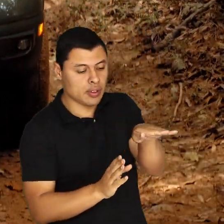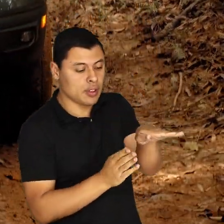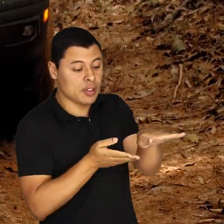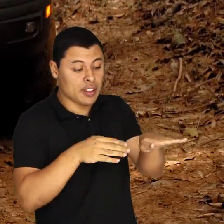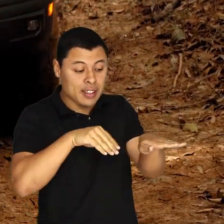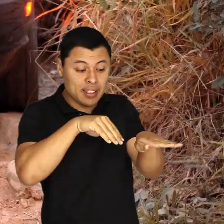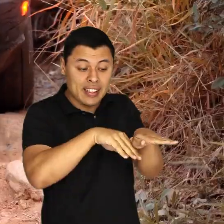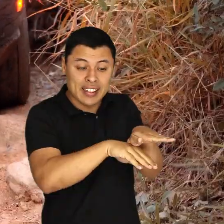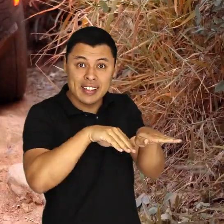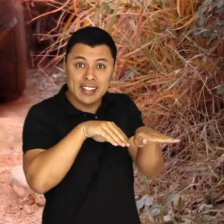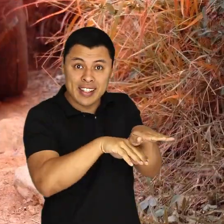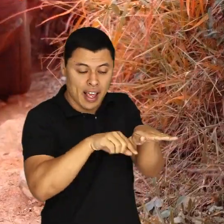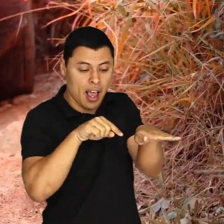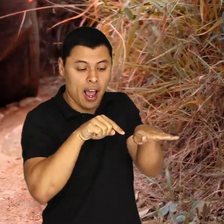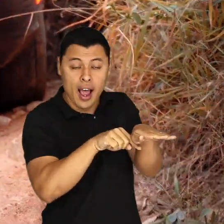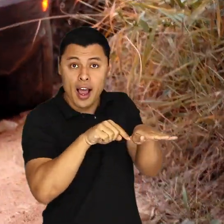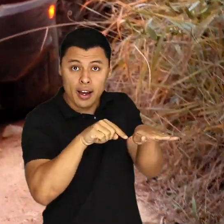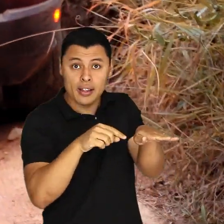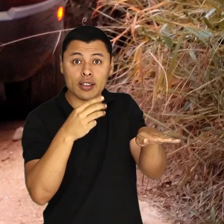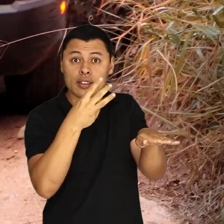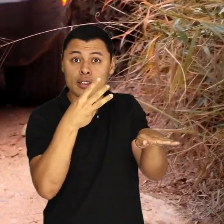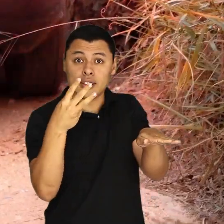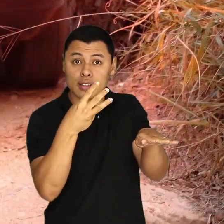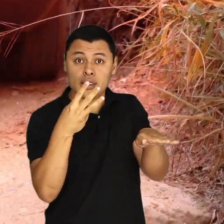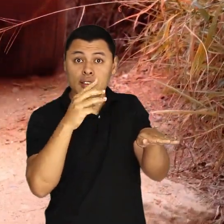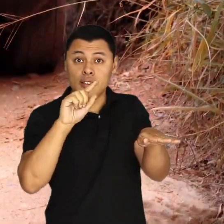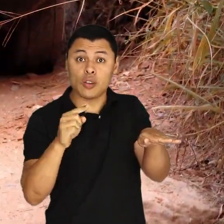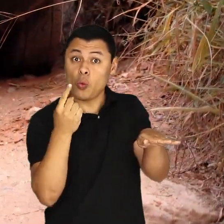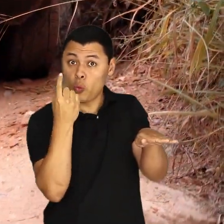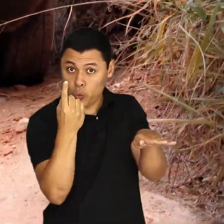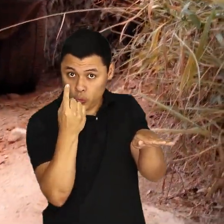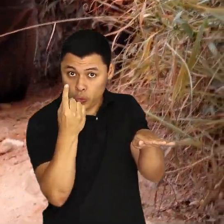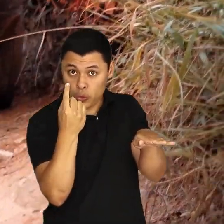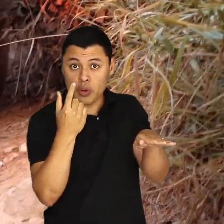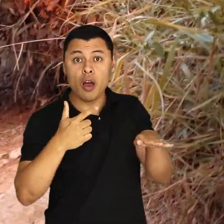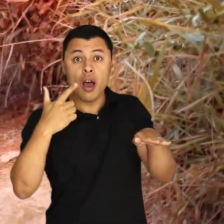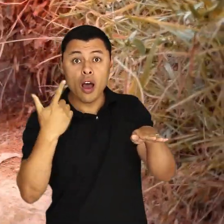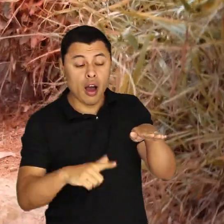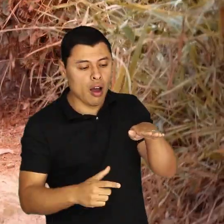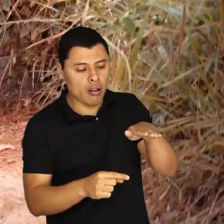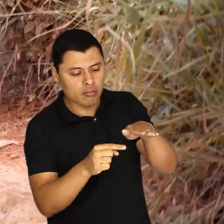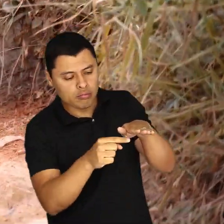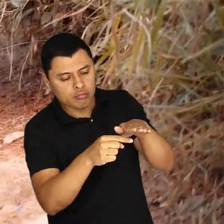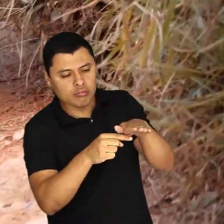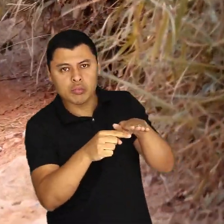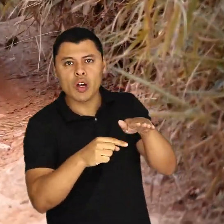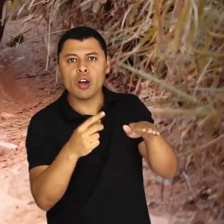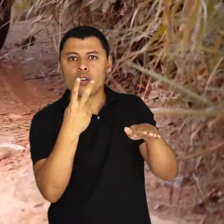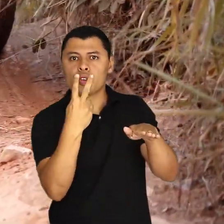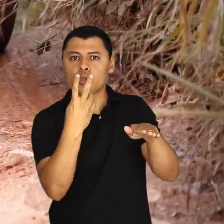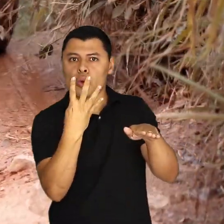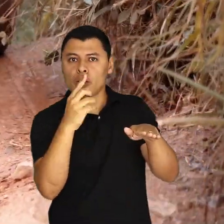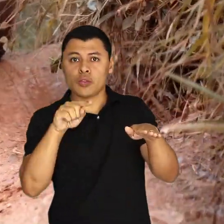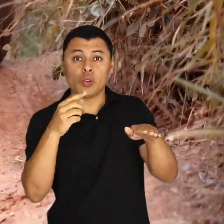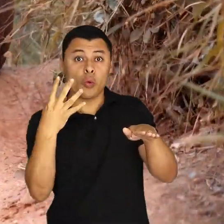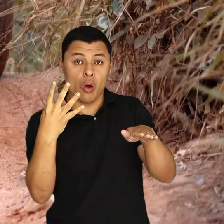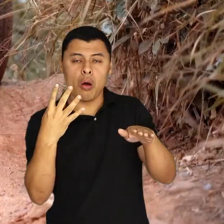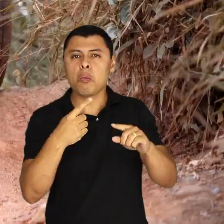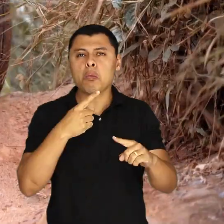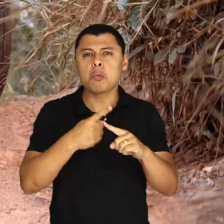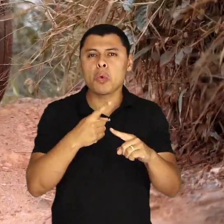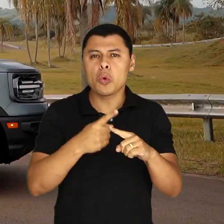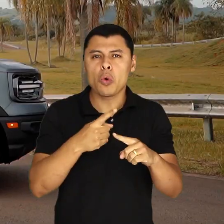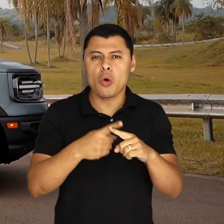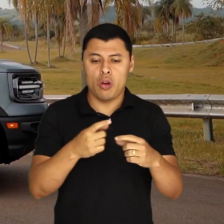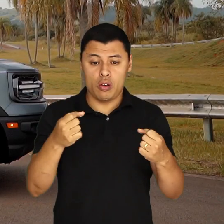linha do solo. Ângulo de saída, que é ali atrás, a diagonal, 33,1. Ângulo de transposição está bem na média, 24,4